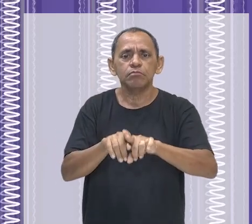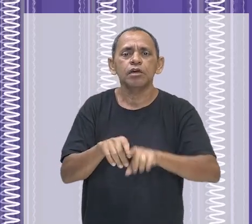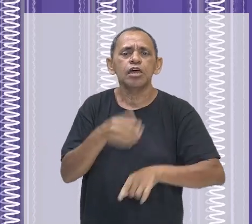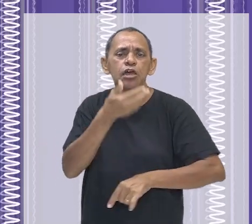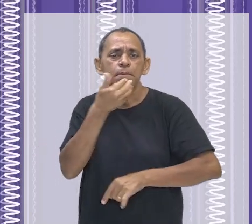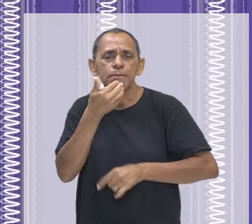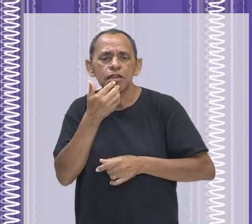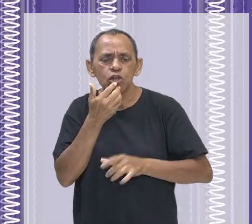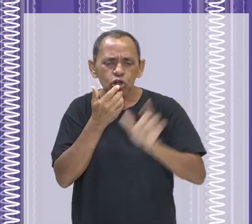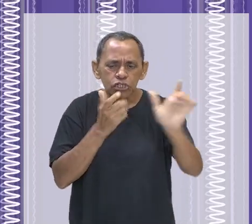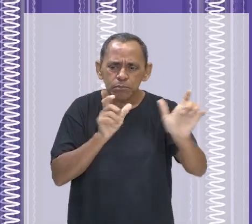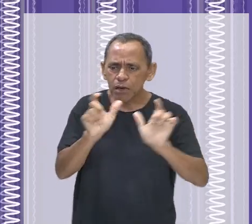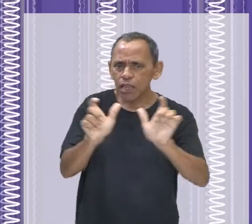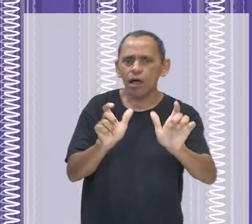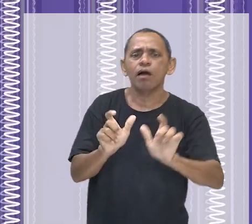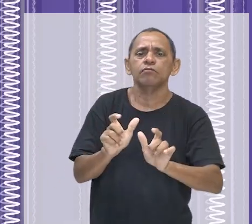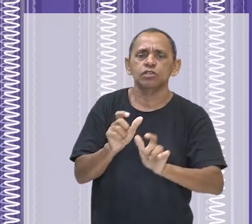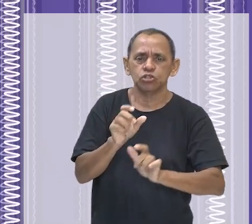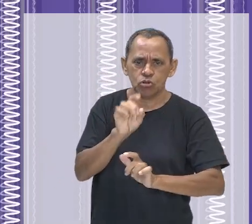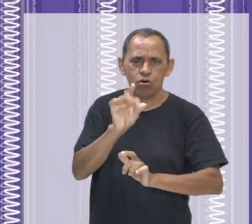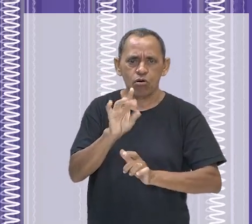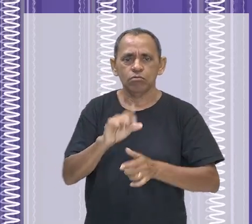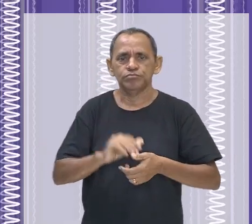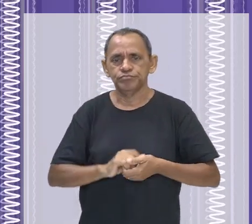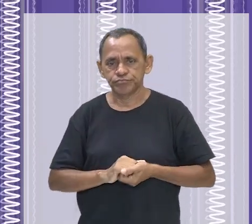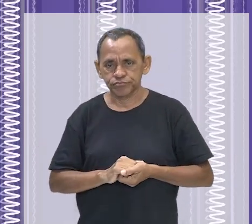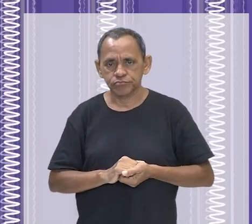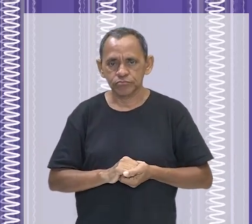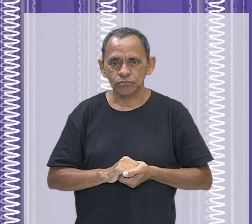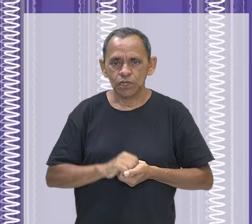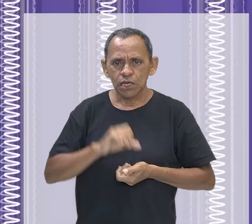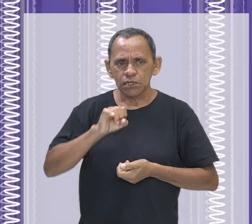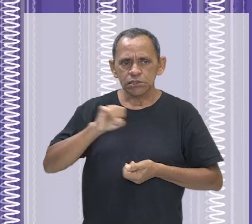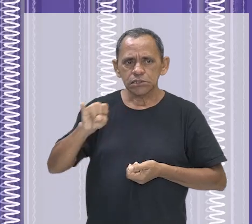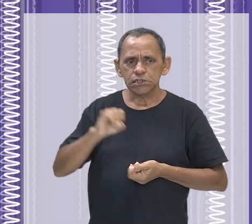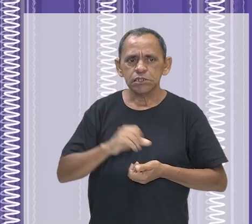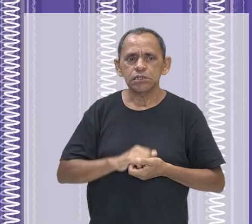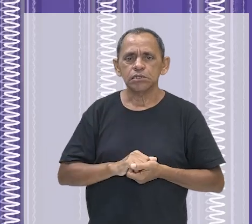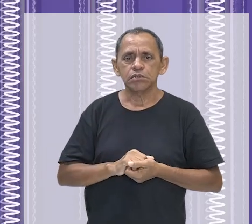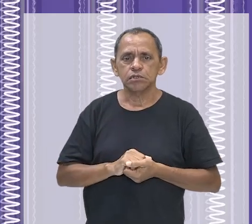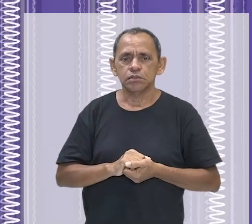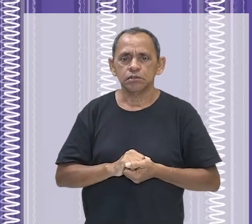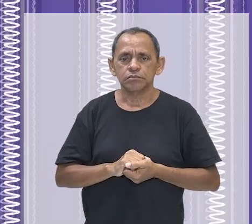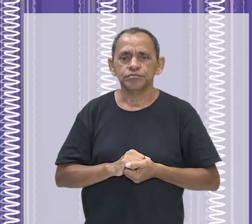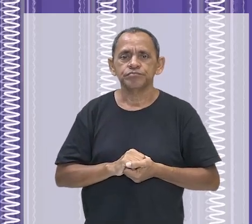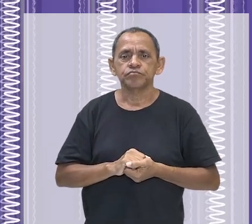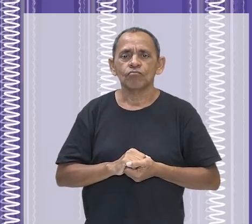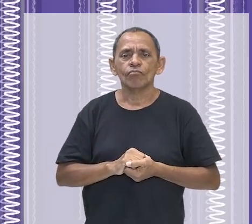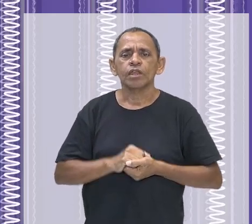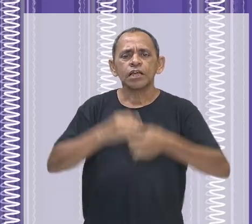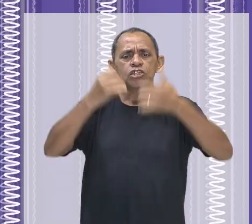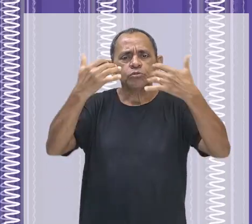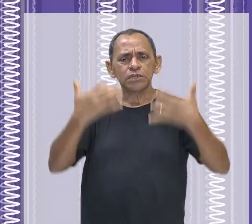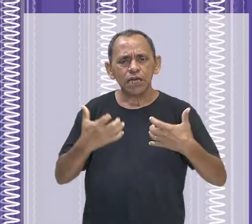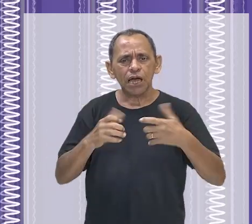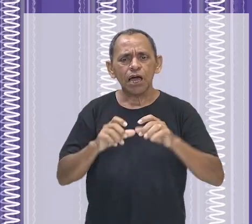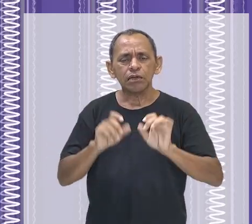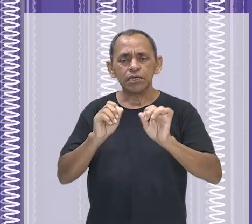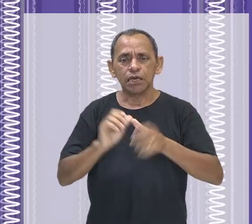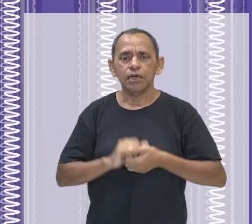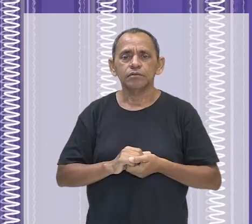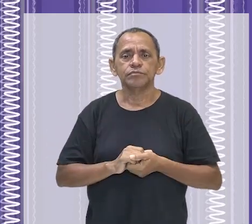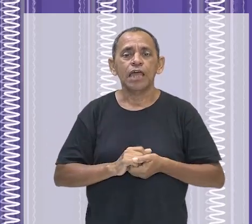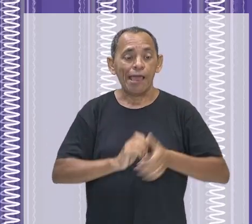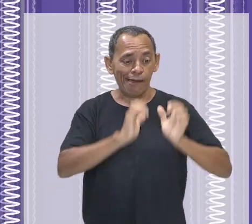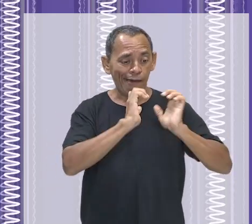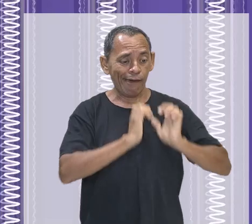melhor ainda, quando nós paramos para pensar em ética, ética tem tudo a ver com ethos. Tem tudo